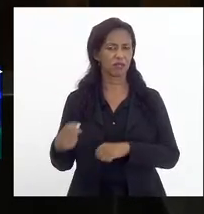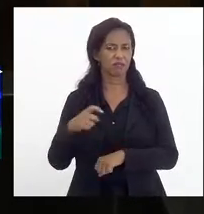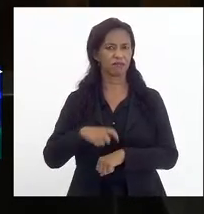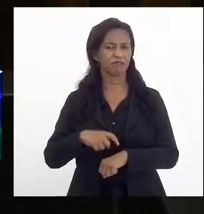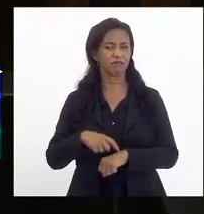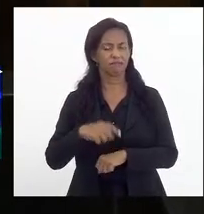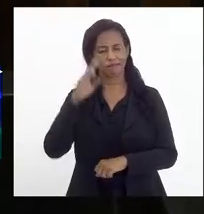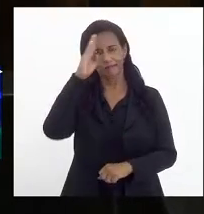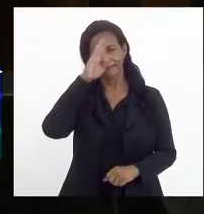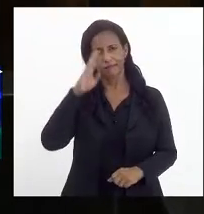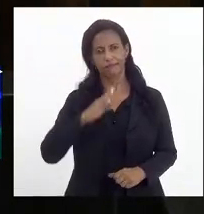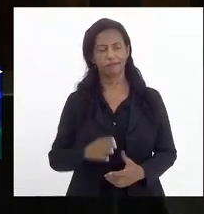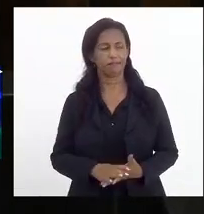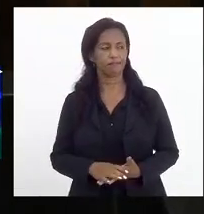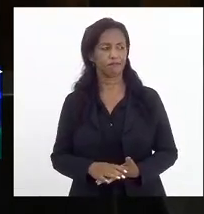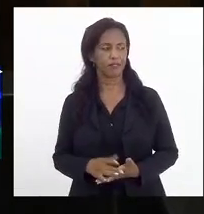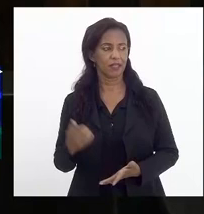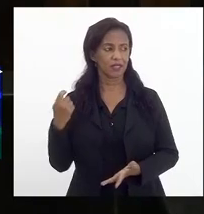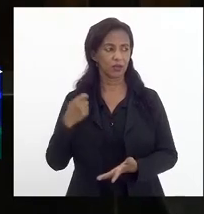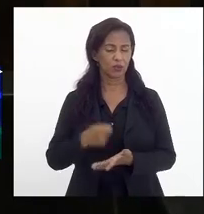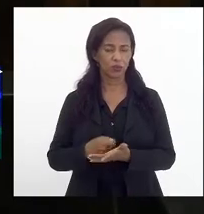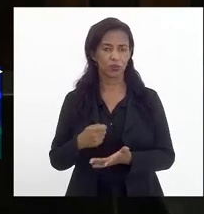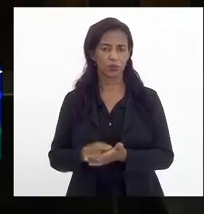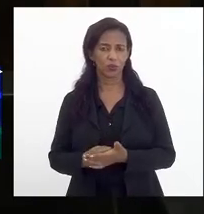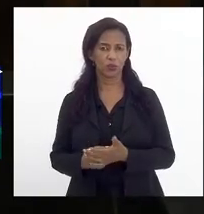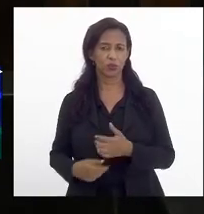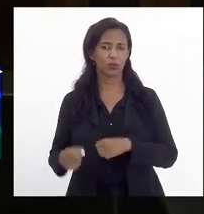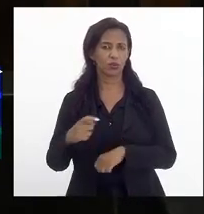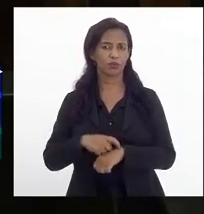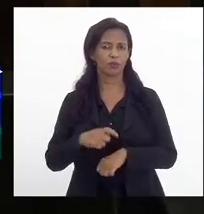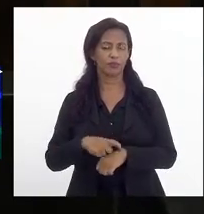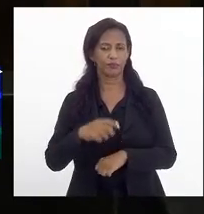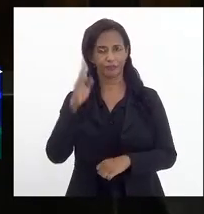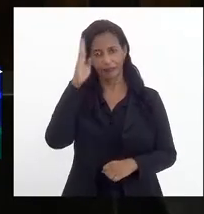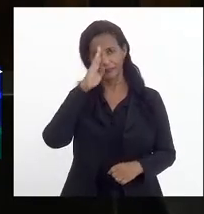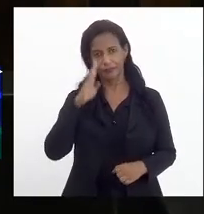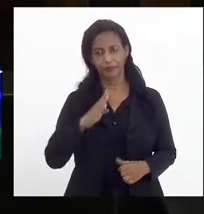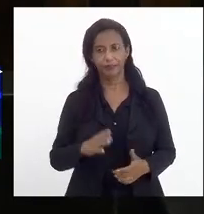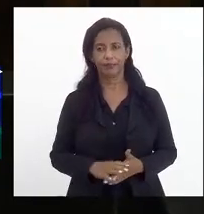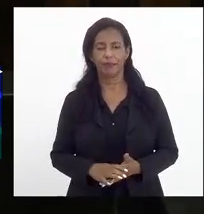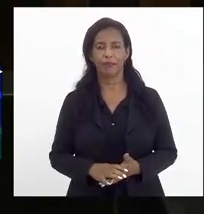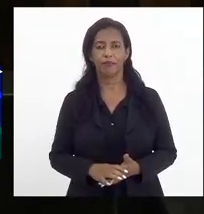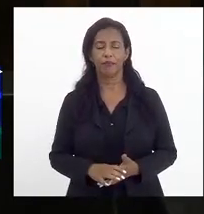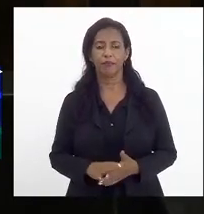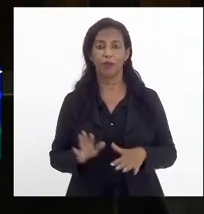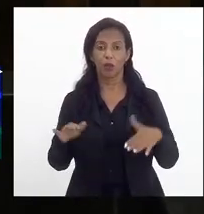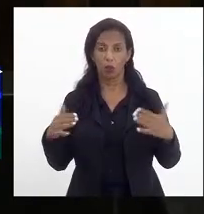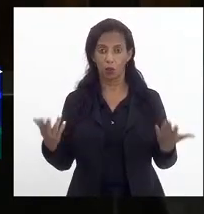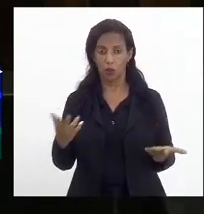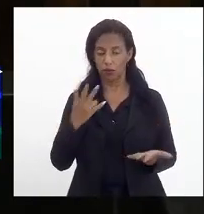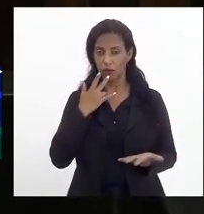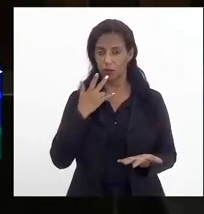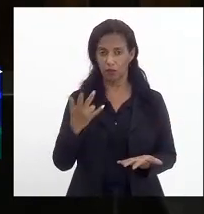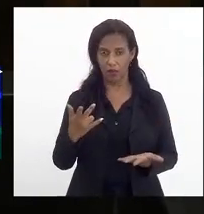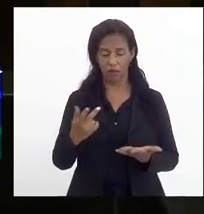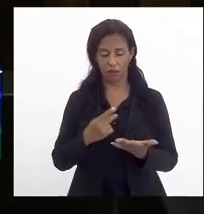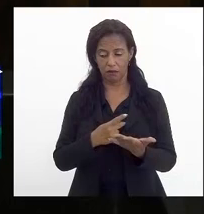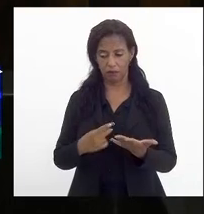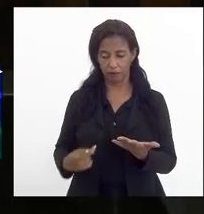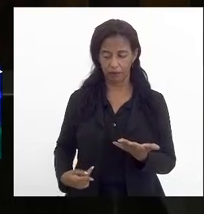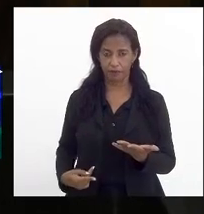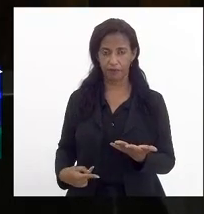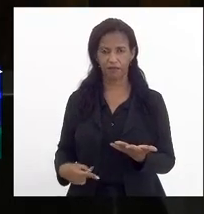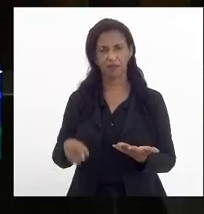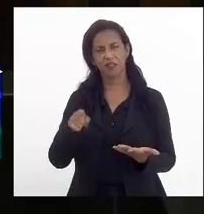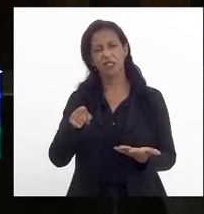do Brasil São duro retrato do Brasil quando eu digo a vossa excelência e